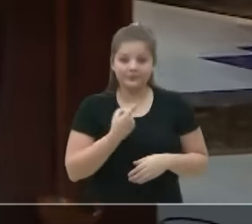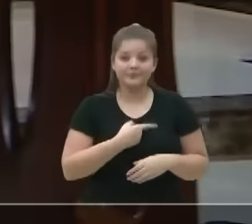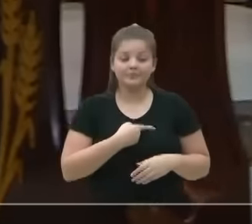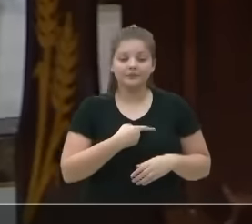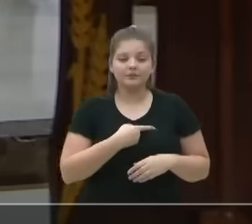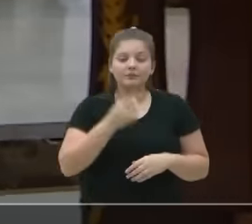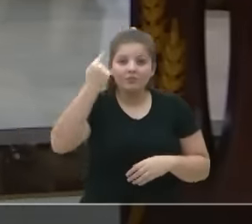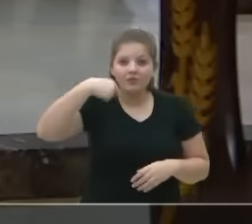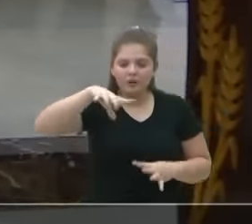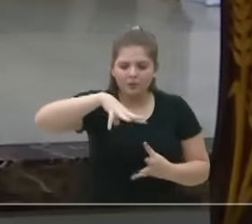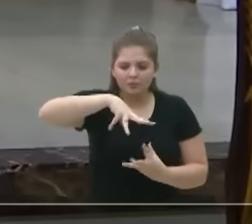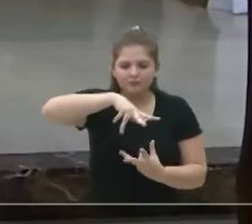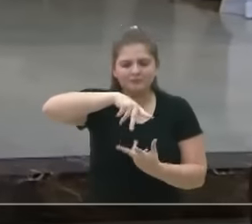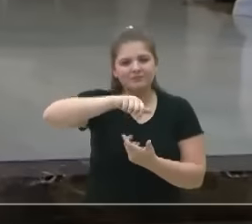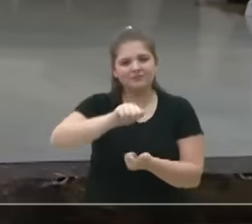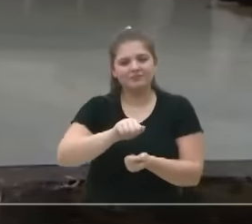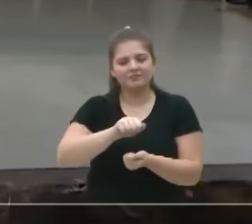Ide por todo o mundo,